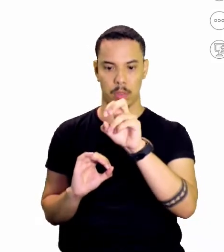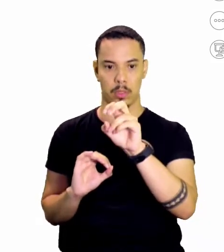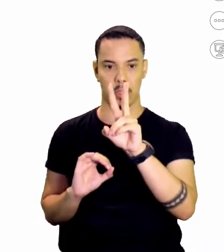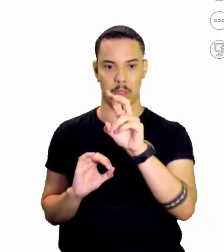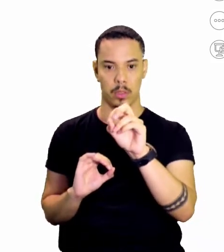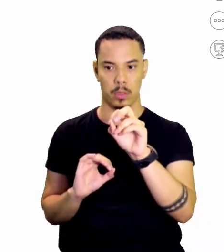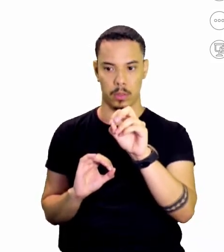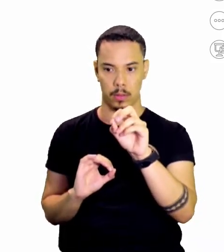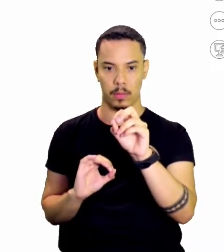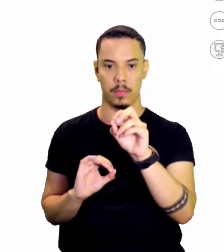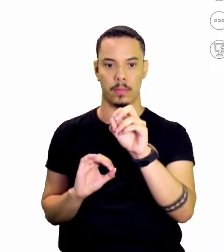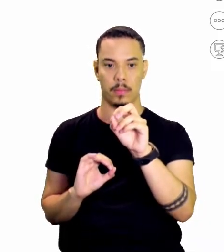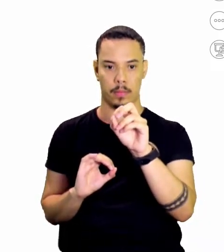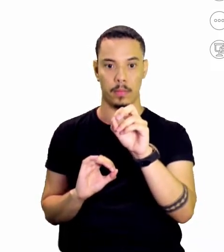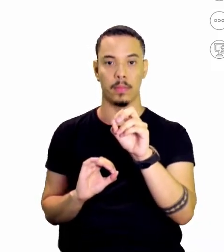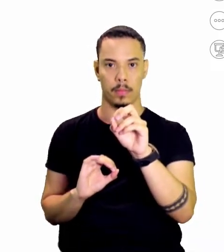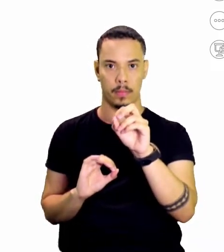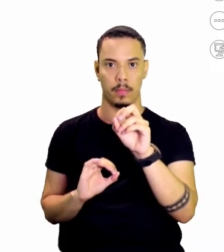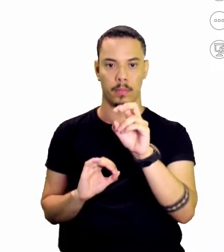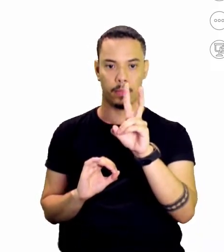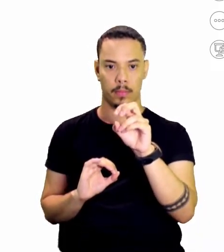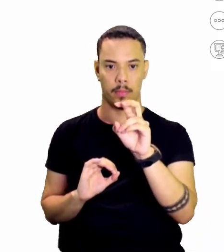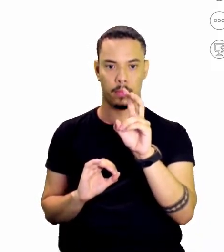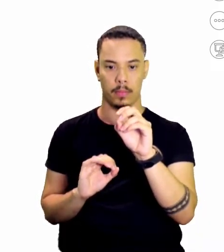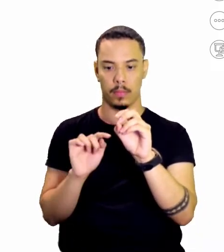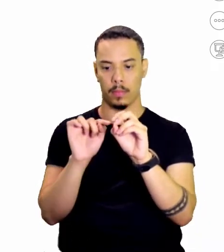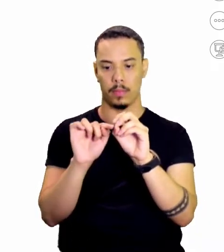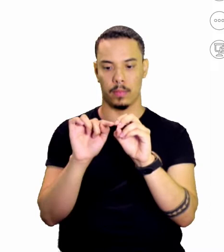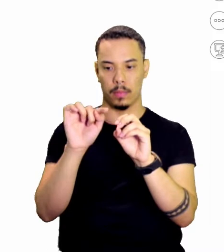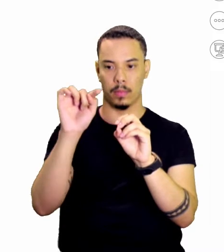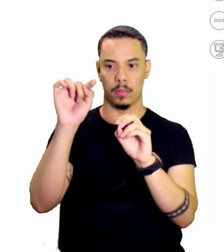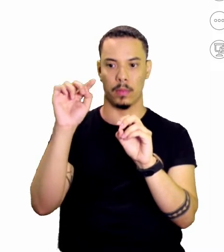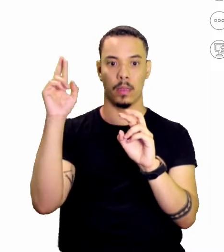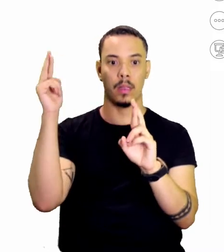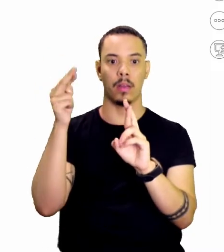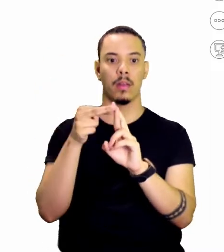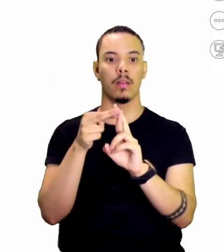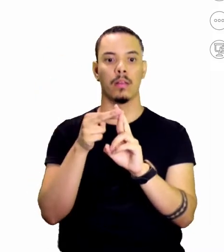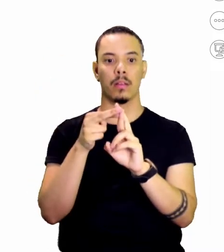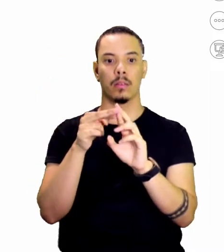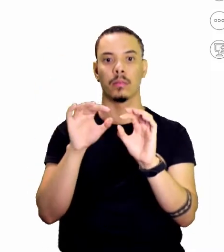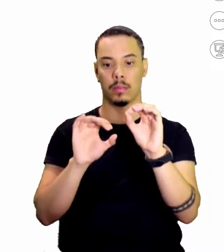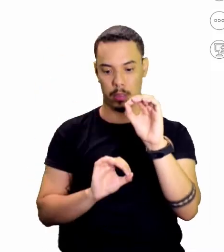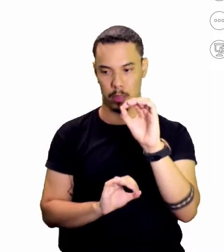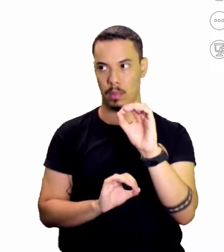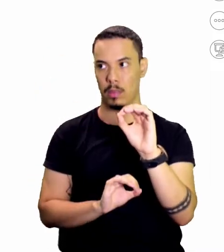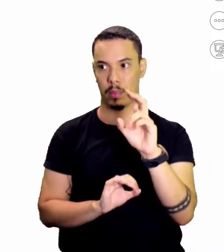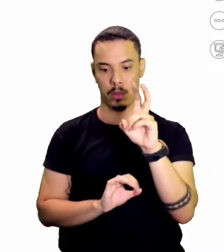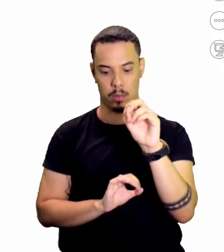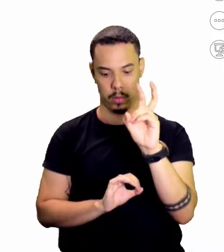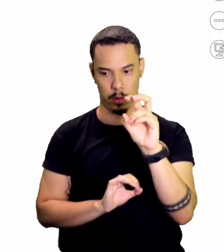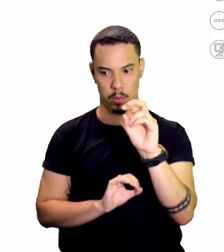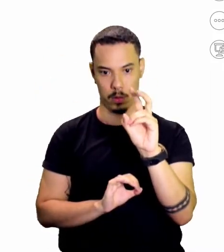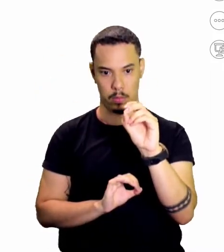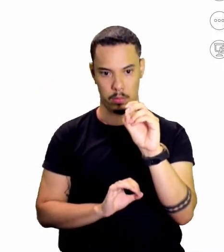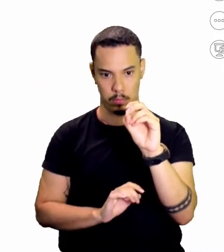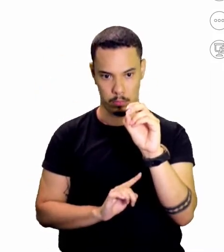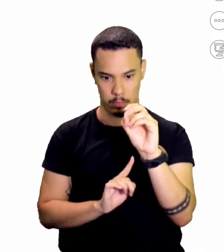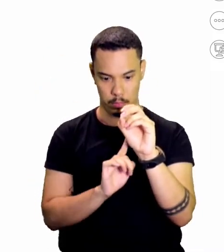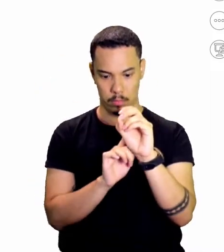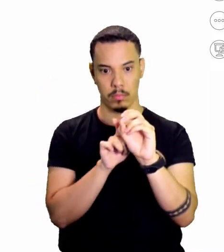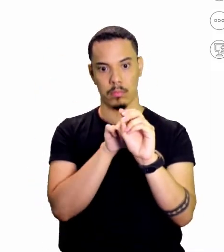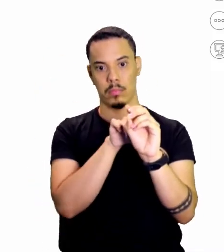ele saiu da posição 50 considerando como referencial quem o zero reta inclinada